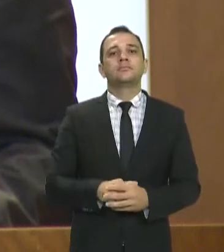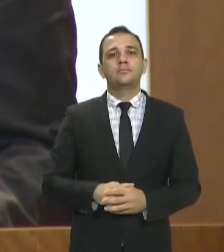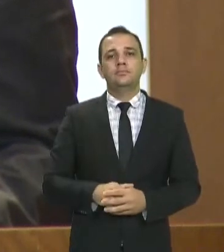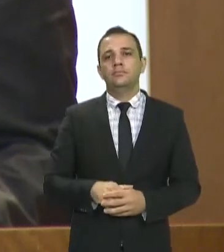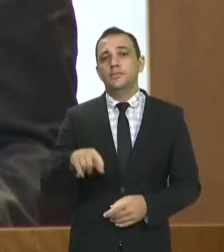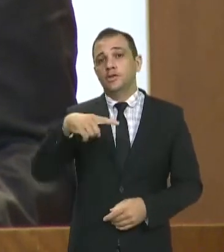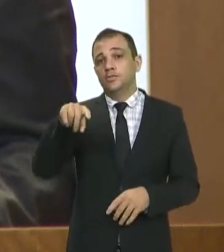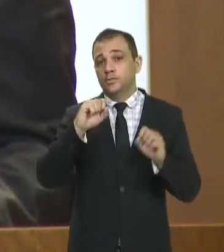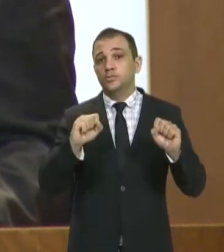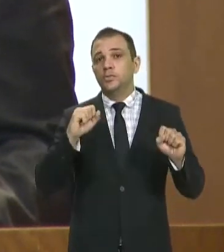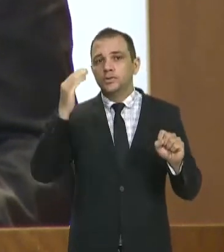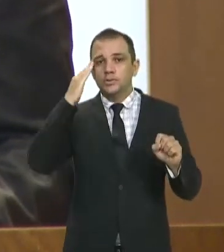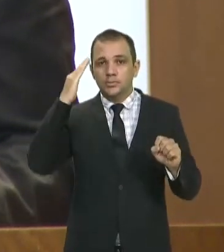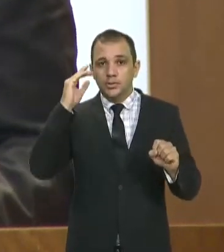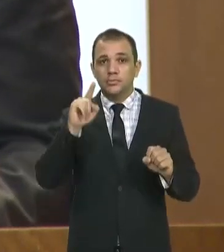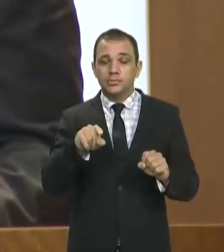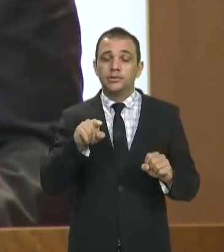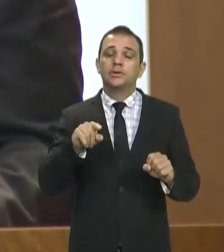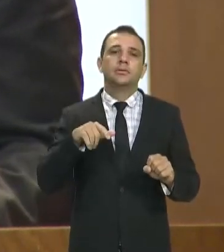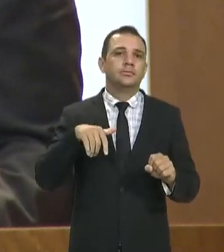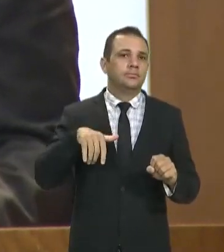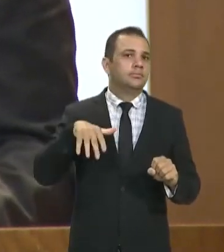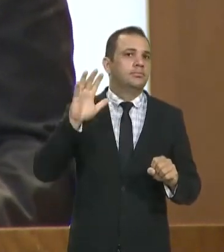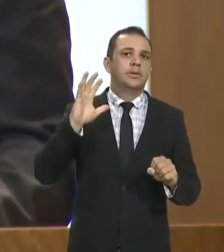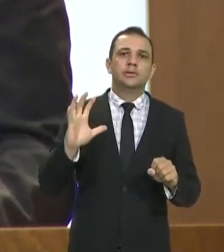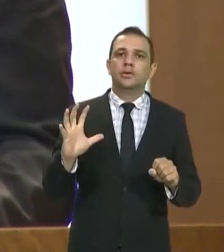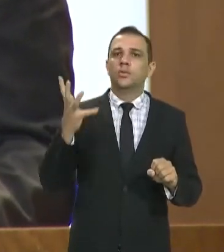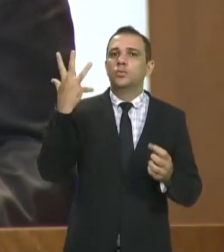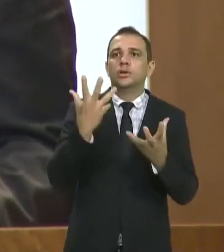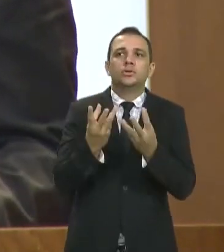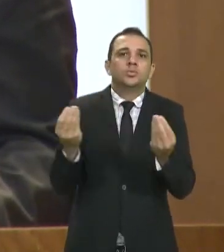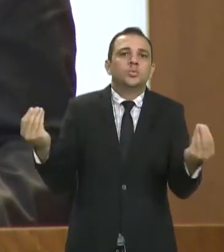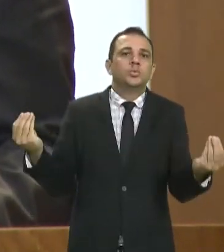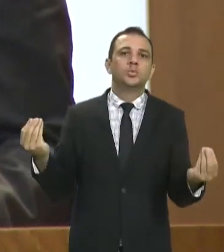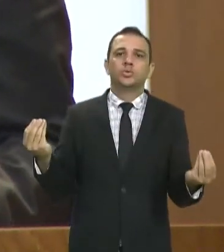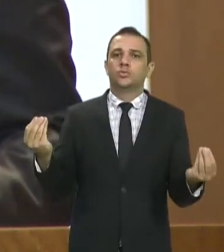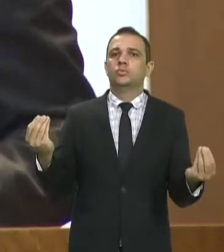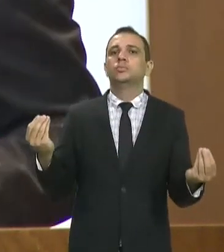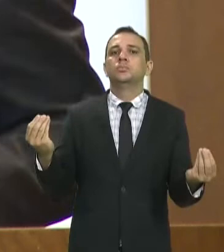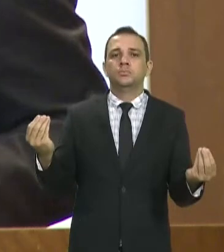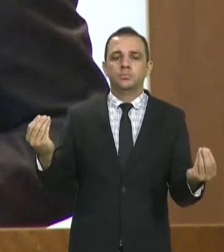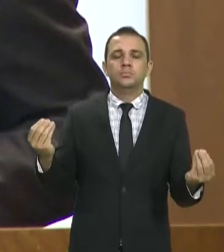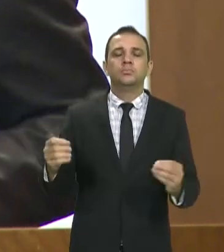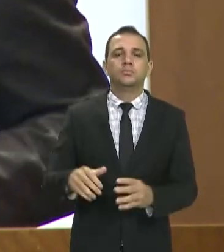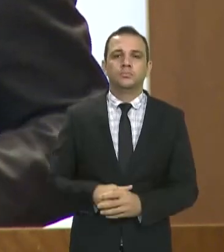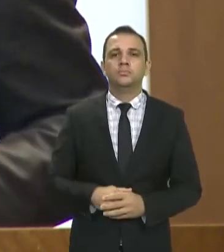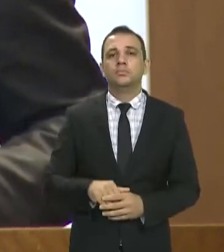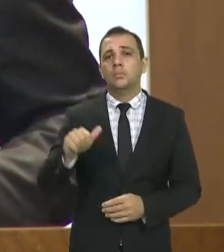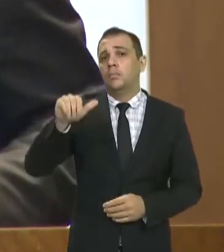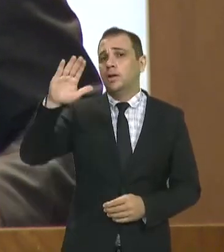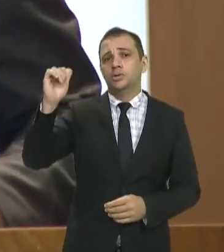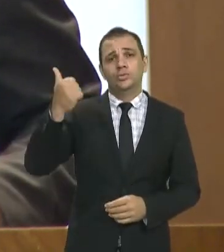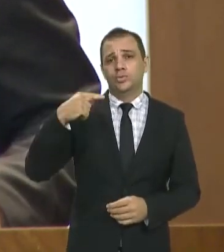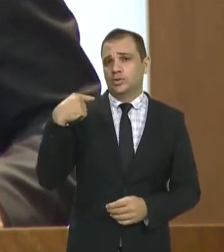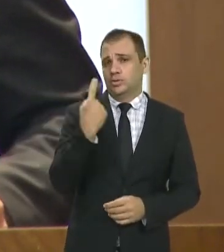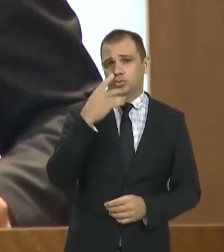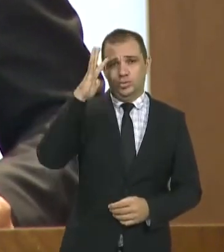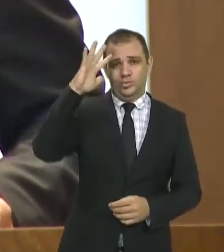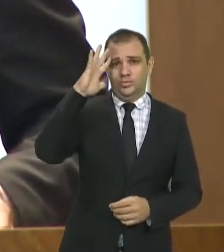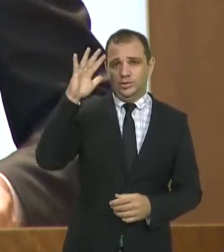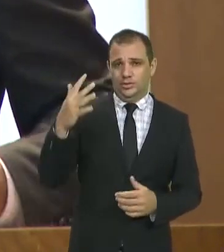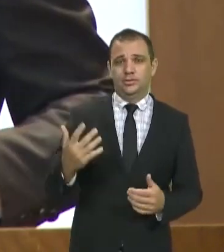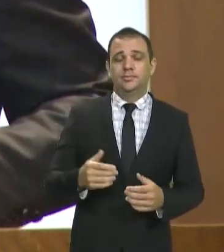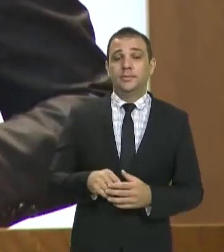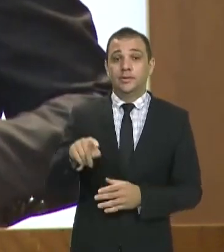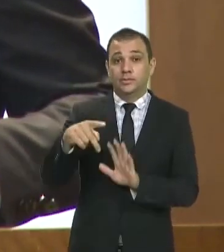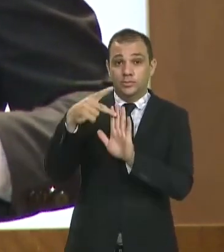saibam que é muito mais usual, é muito mais comum do que a gente imagina. Então, com esse projeto,